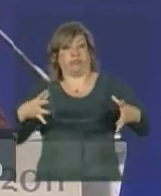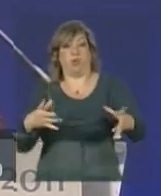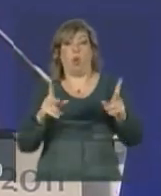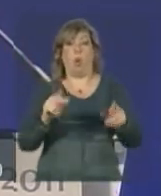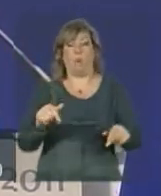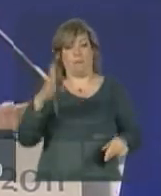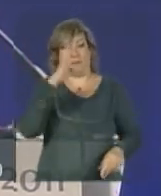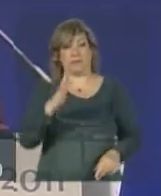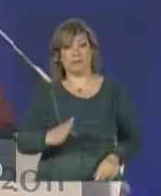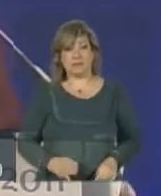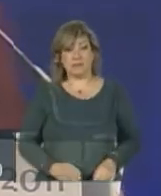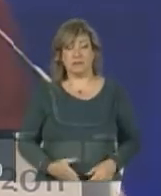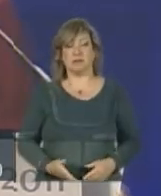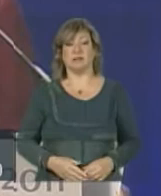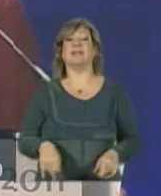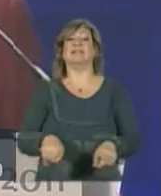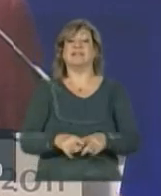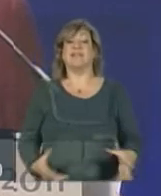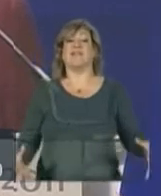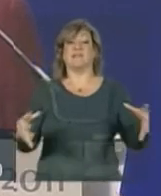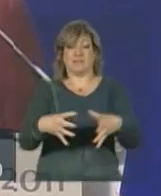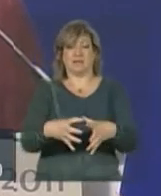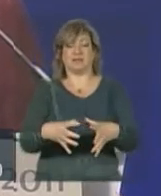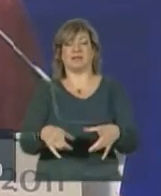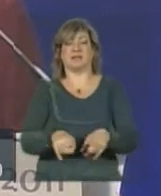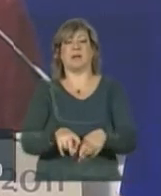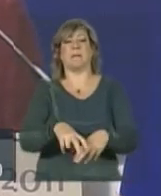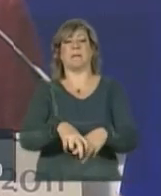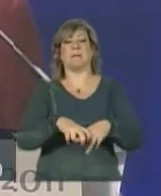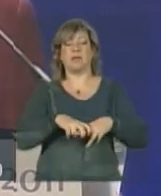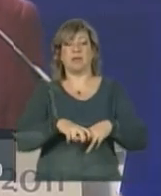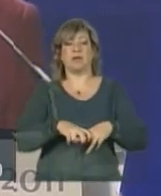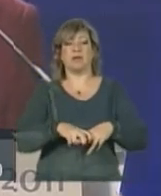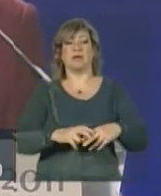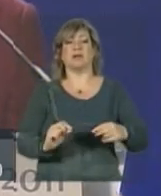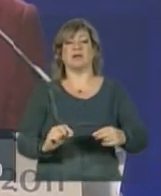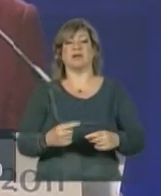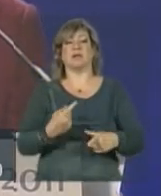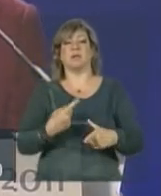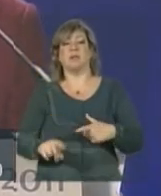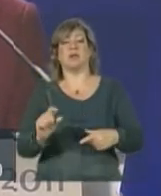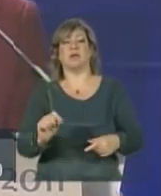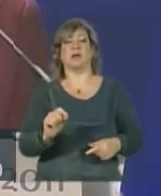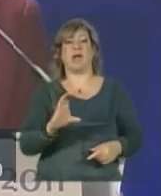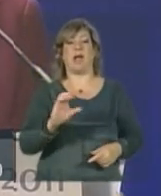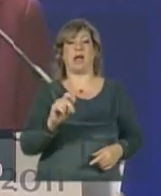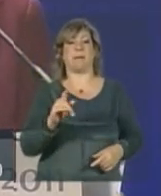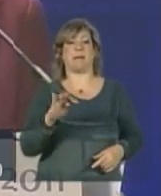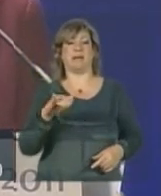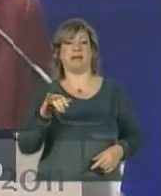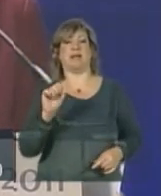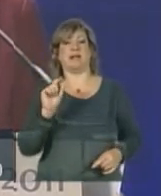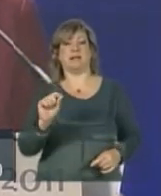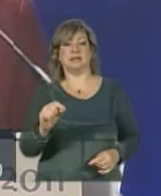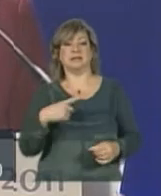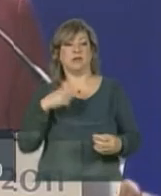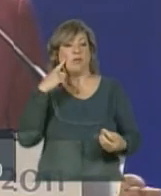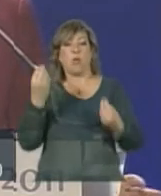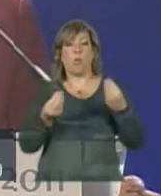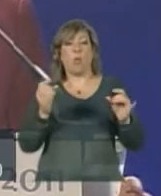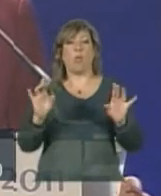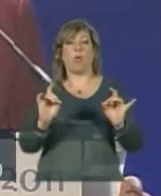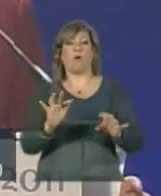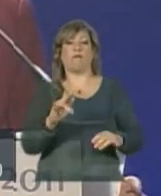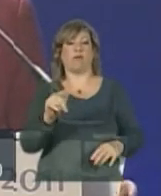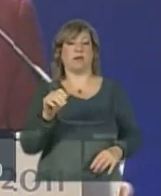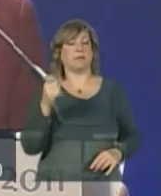as do Brasil, afeta também através da fuga de capitais, fuga para a qualidade. Enfim, afeta